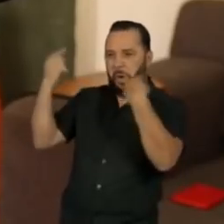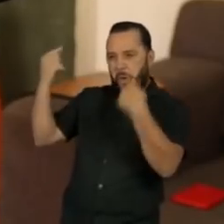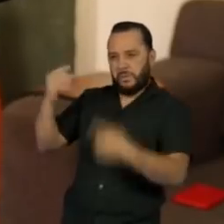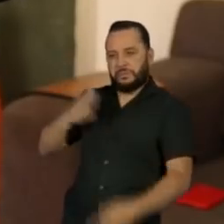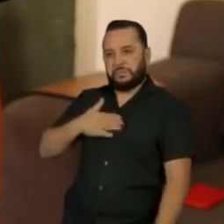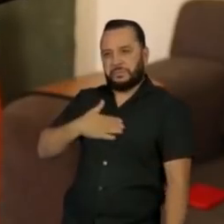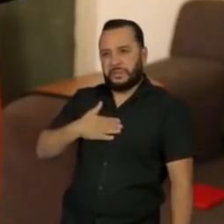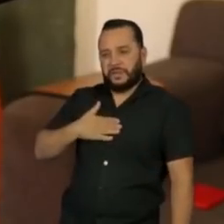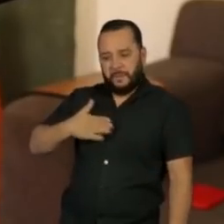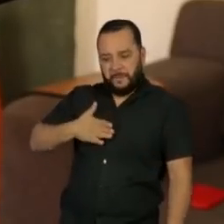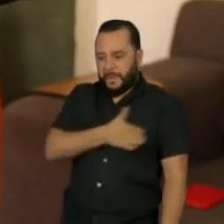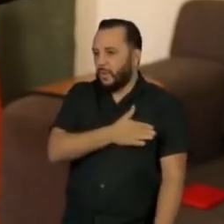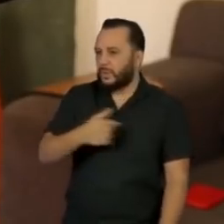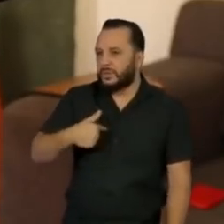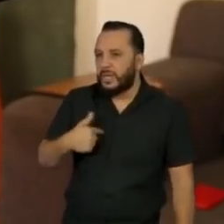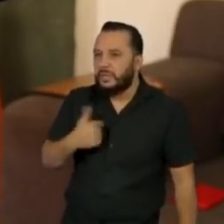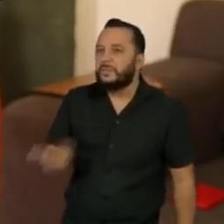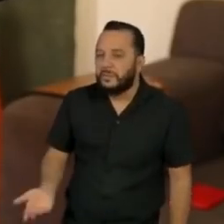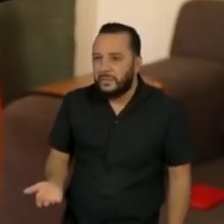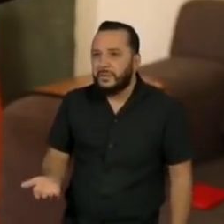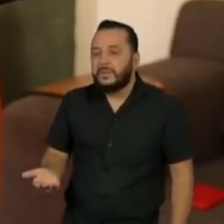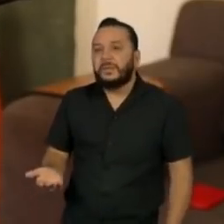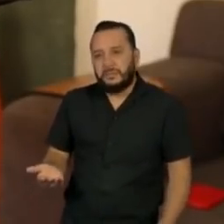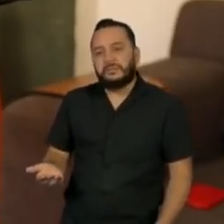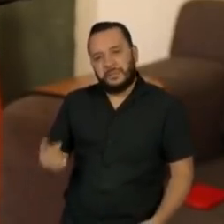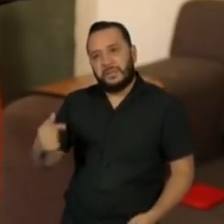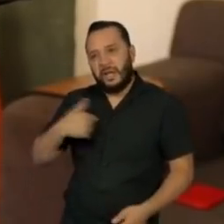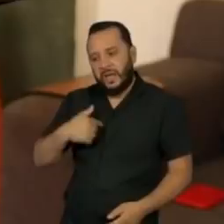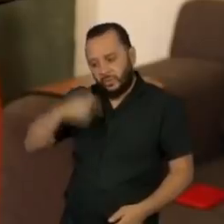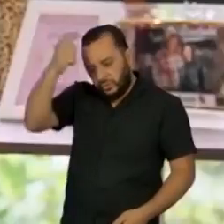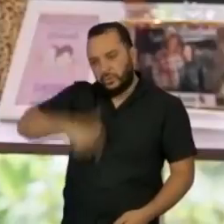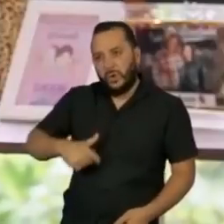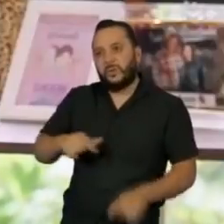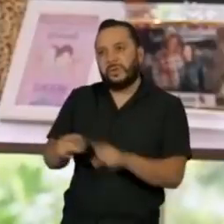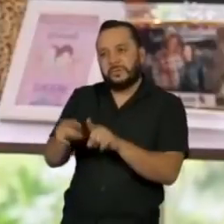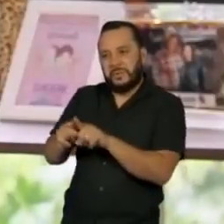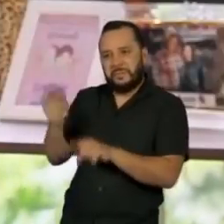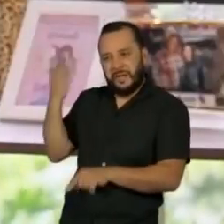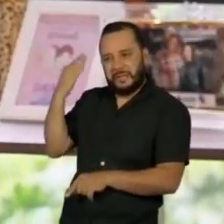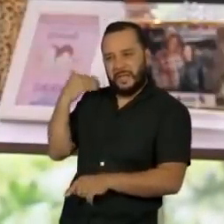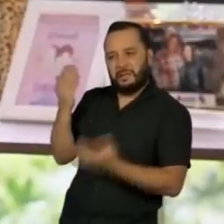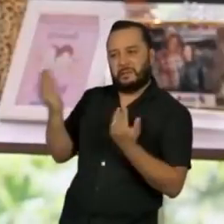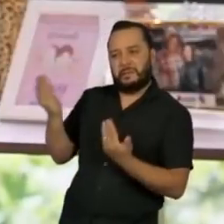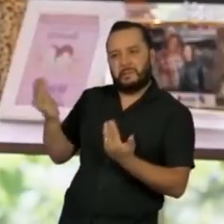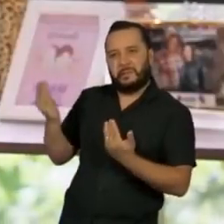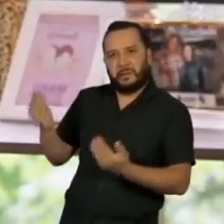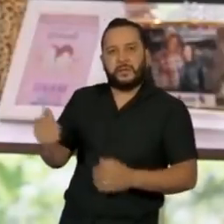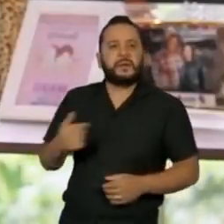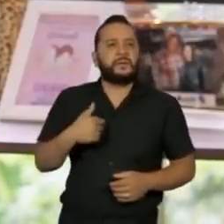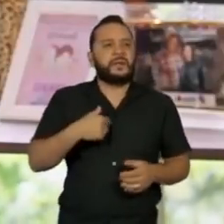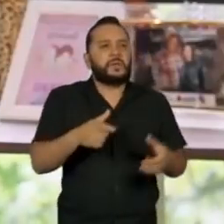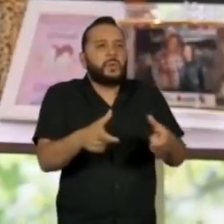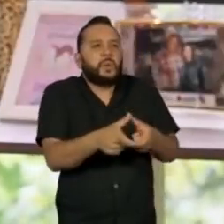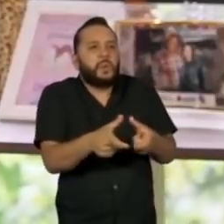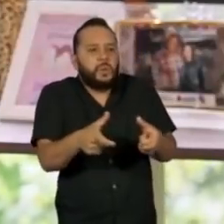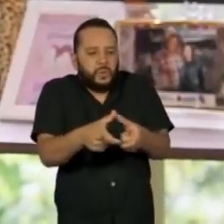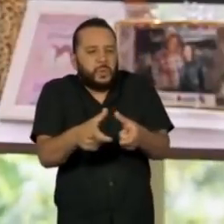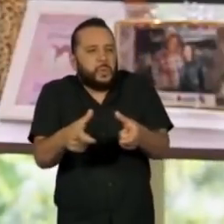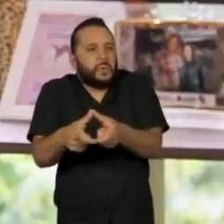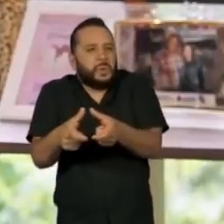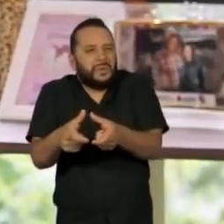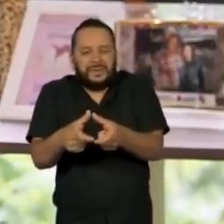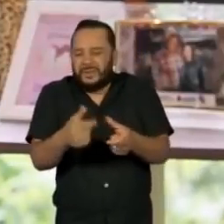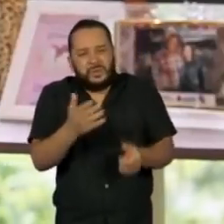têm uma imagem do que eu sou e do que eu fui, principalmente. A gente fala muito de minoria, minoria. Eu acho minoria uma palavra tão,